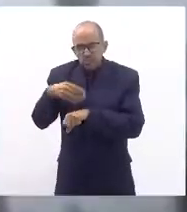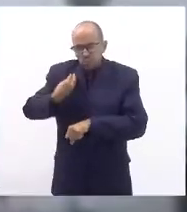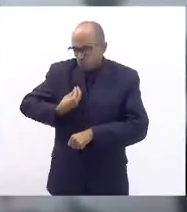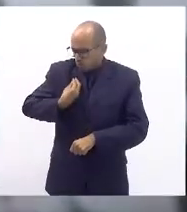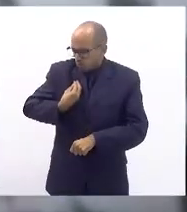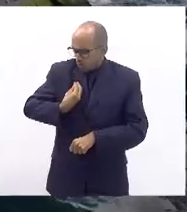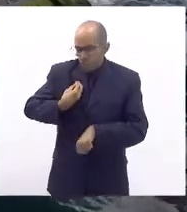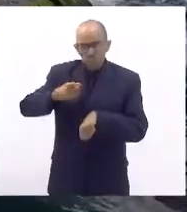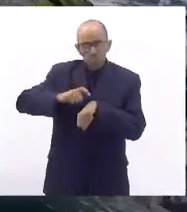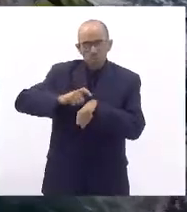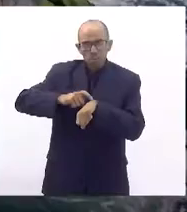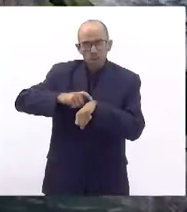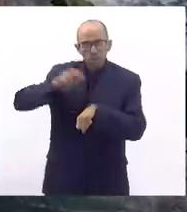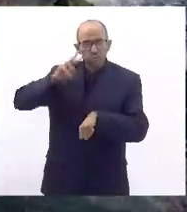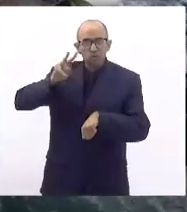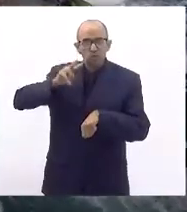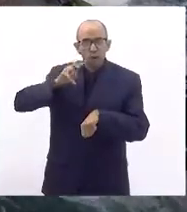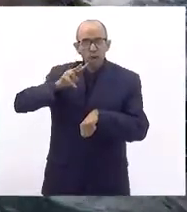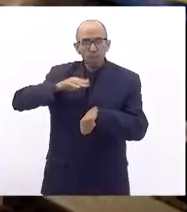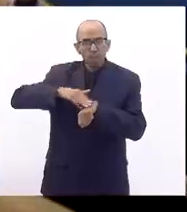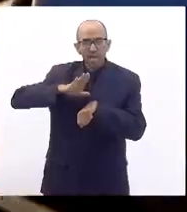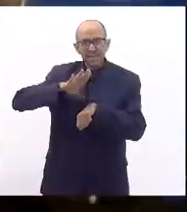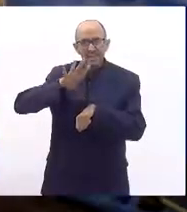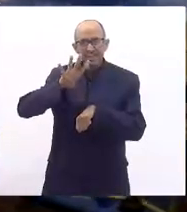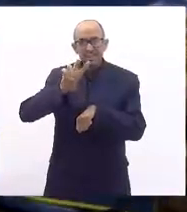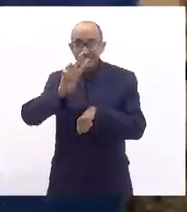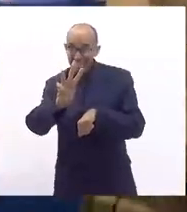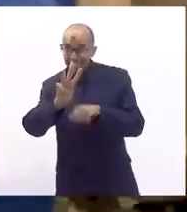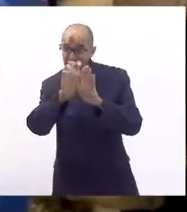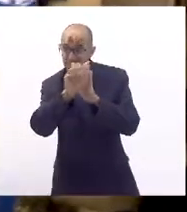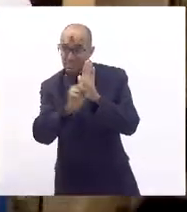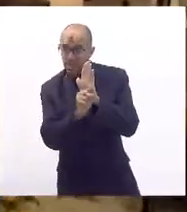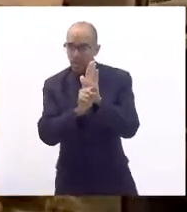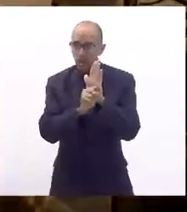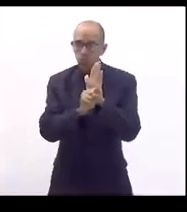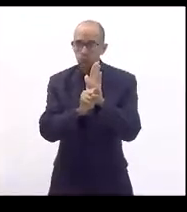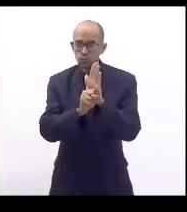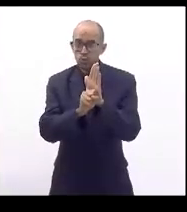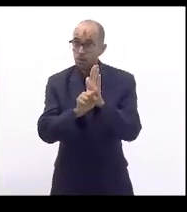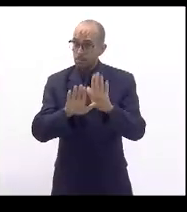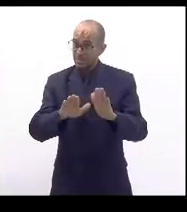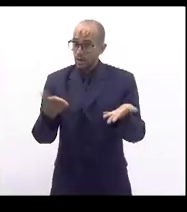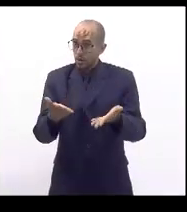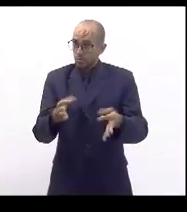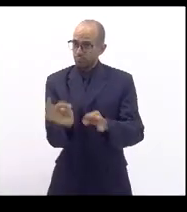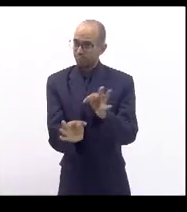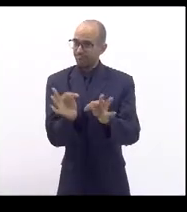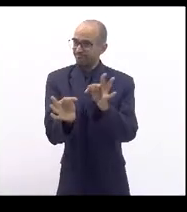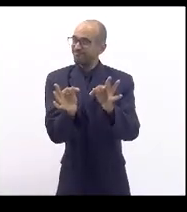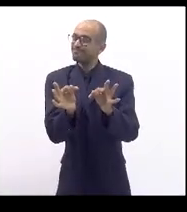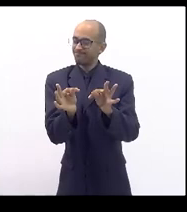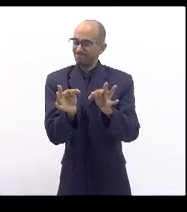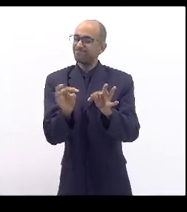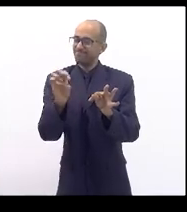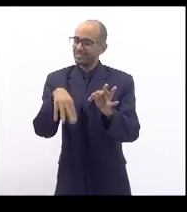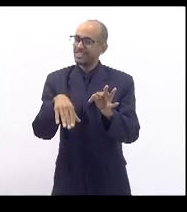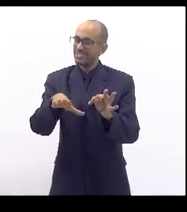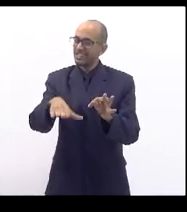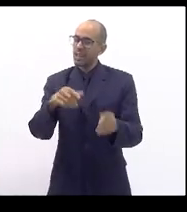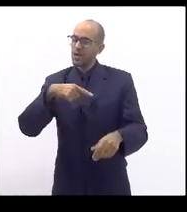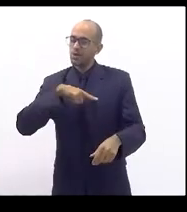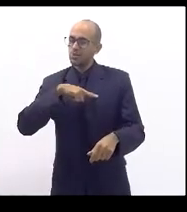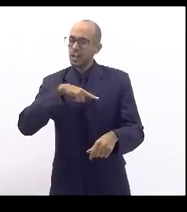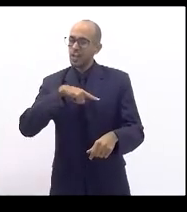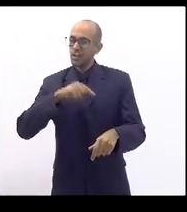momentos históricos e o mais de três séculos mas estou mais moderno do que nunca Quem Sou Eu sou uma instituição formada